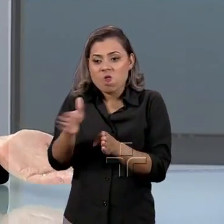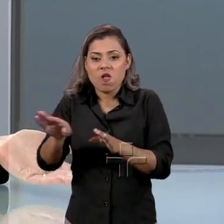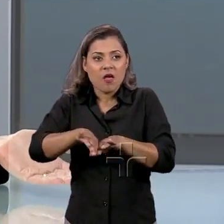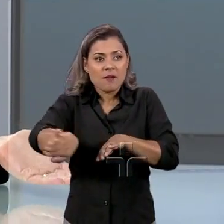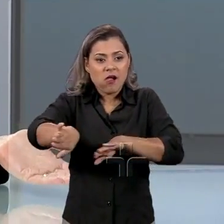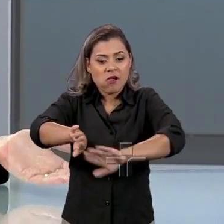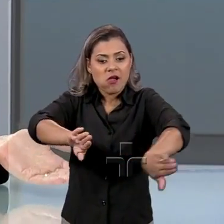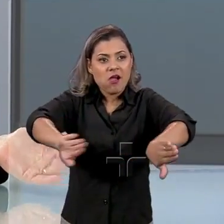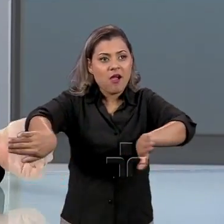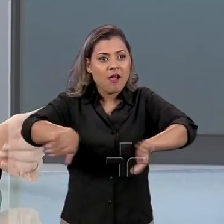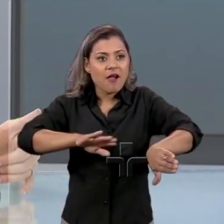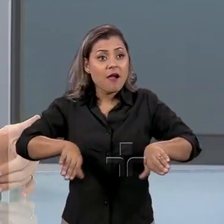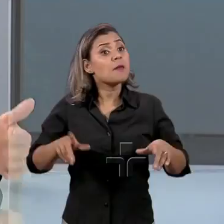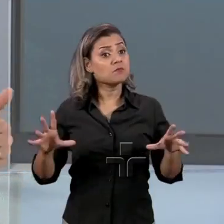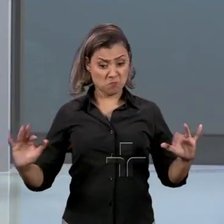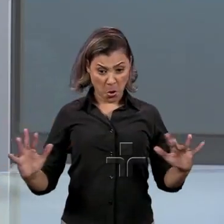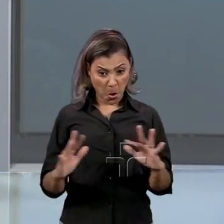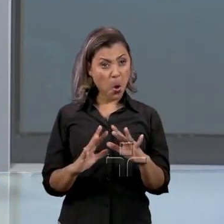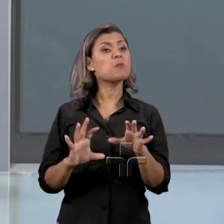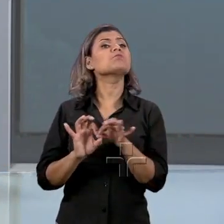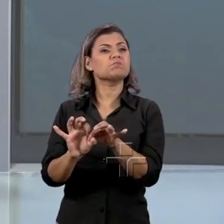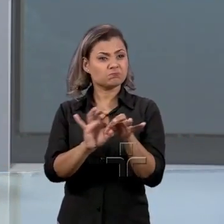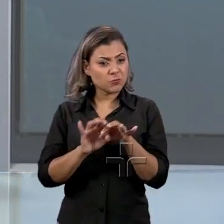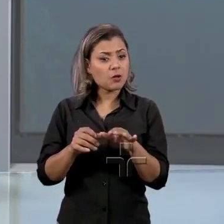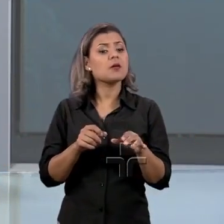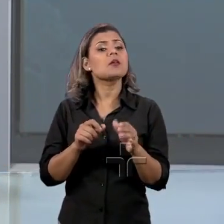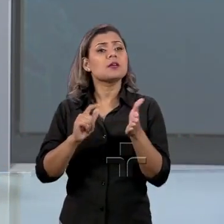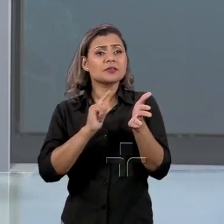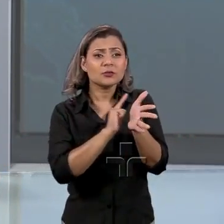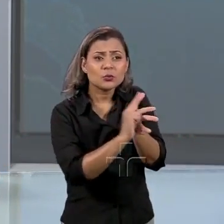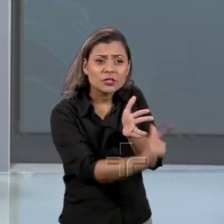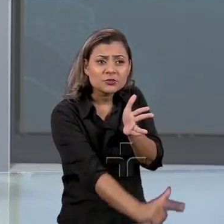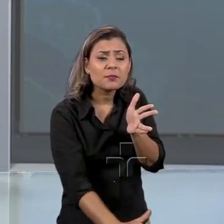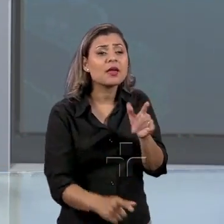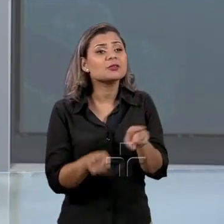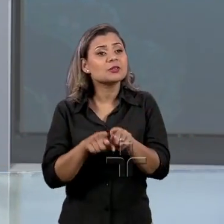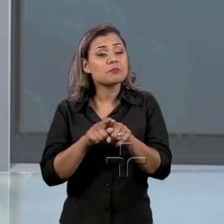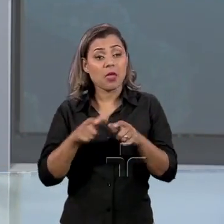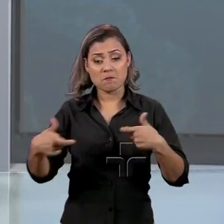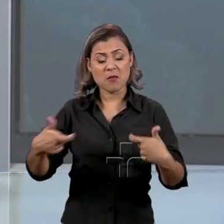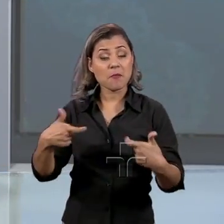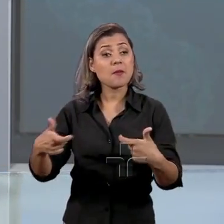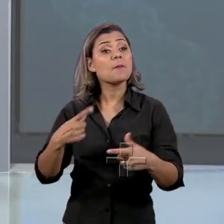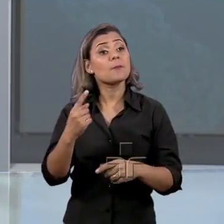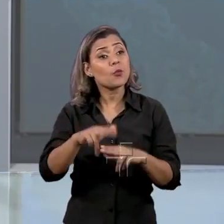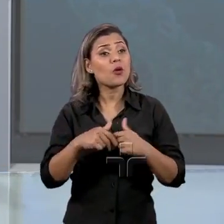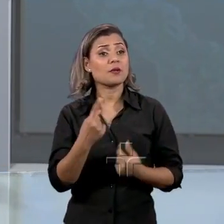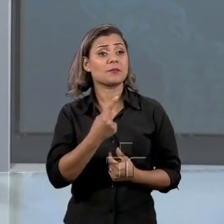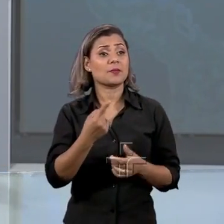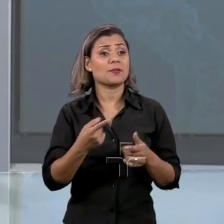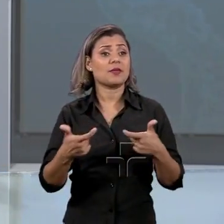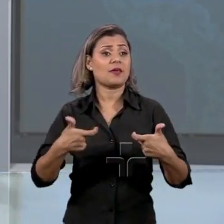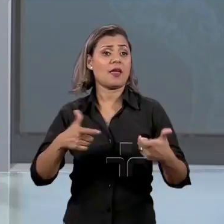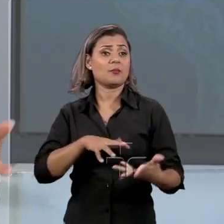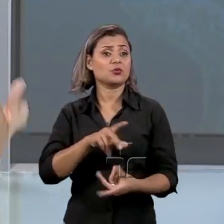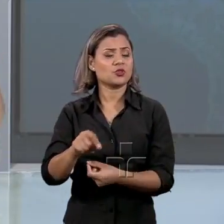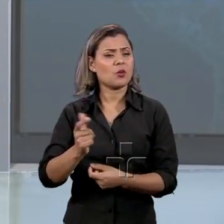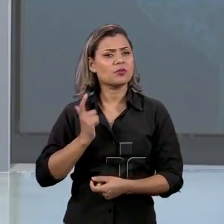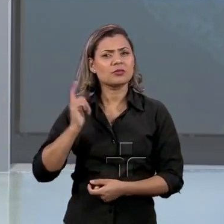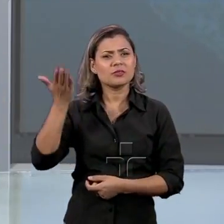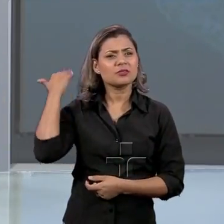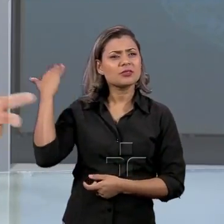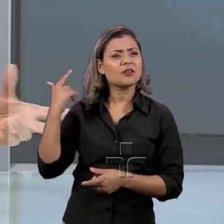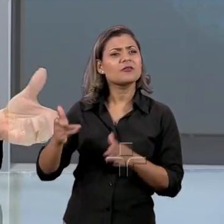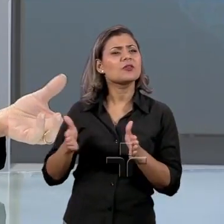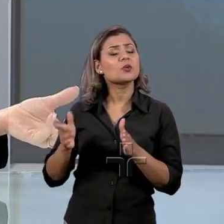das fronteiras atuais do Oriente Médio e Norte da África vem dessa Primeira Guerra Mundial, vem do pós-Primeira Guerra Mundial, como que a Liga das Nações na época